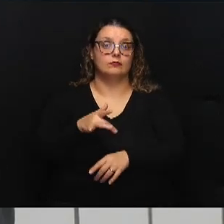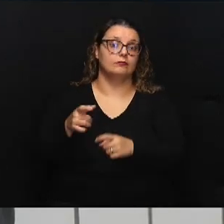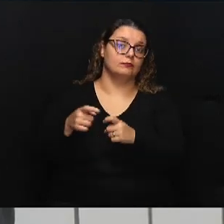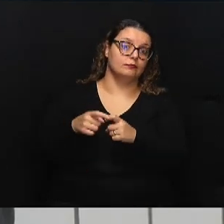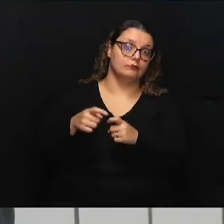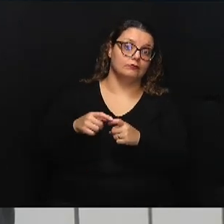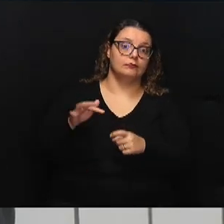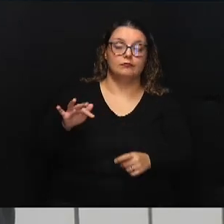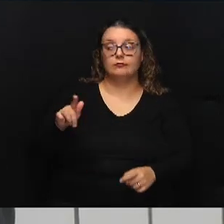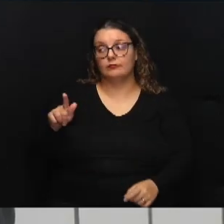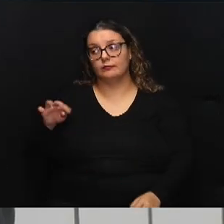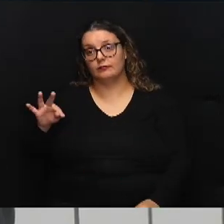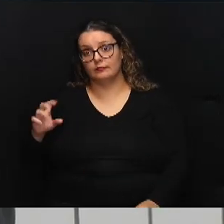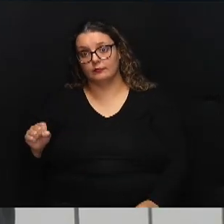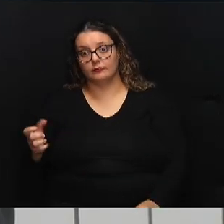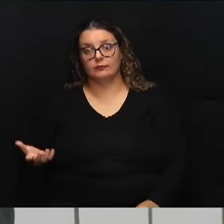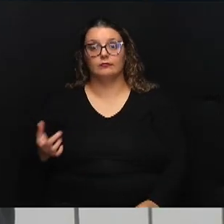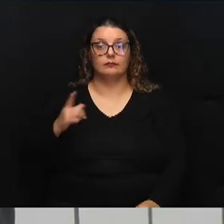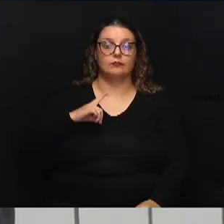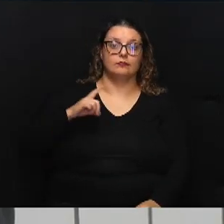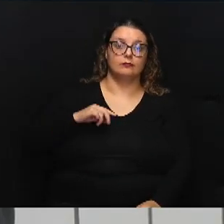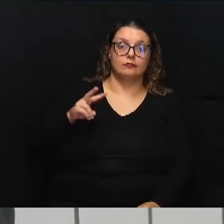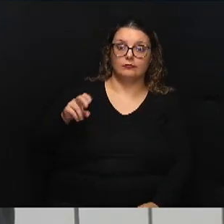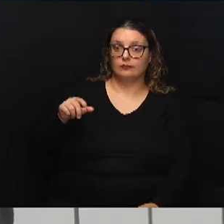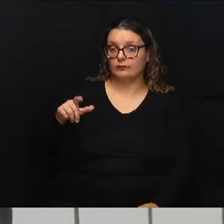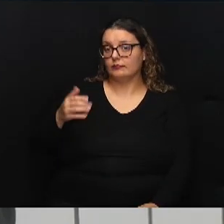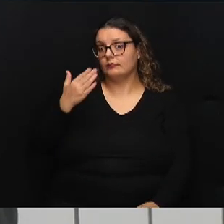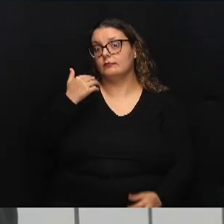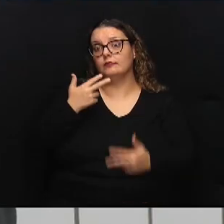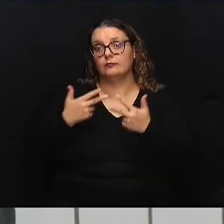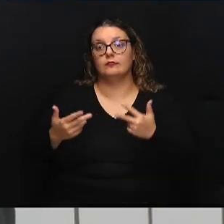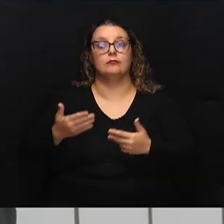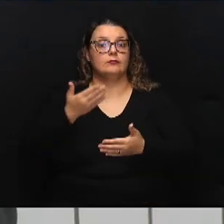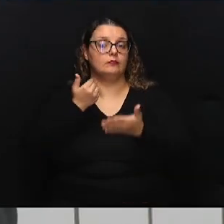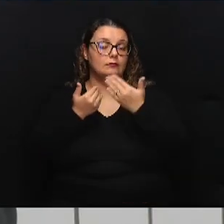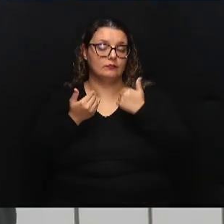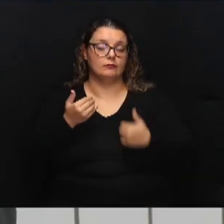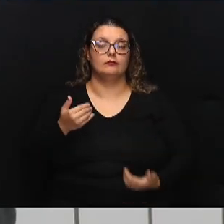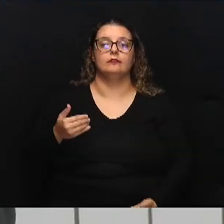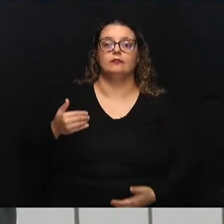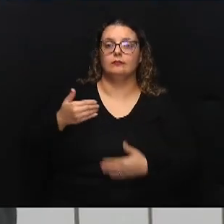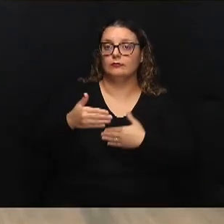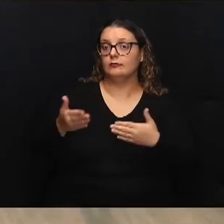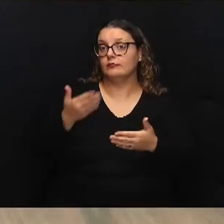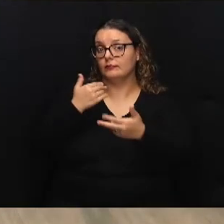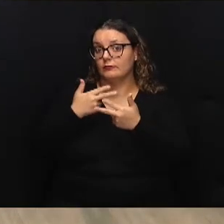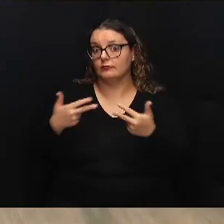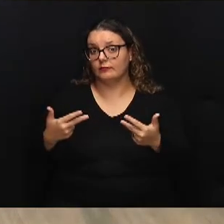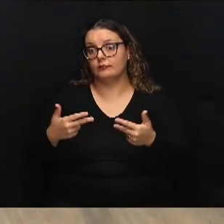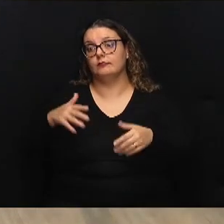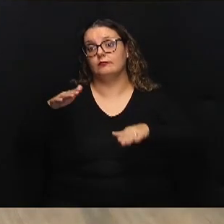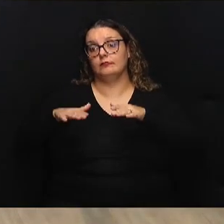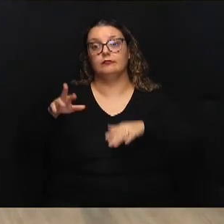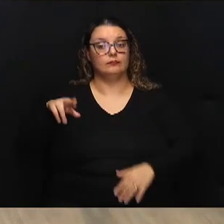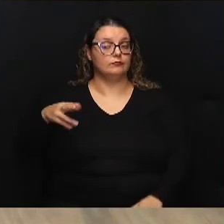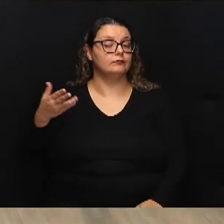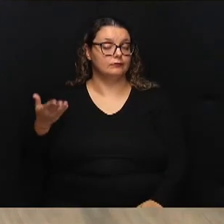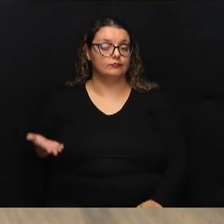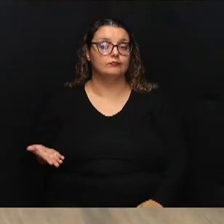de garantia, eu tenho meu vale alimentação, vale refeição, e às vezes, em função